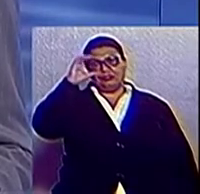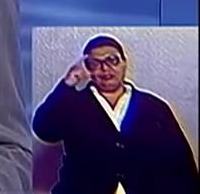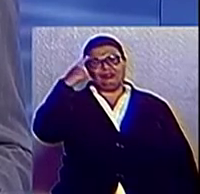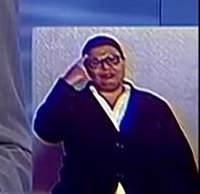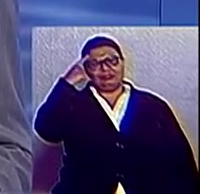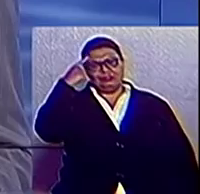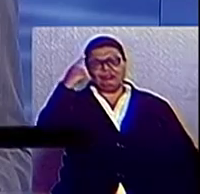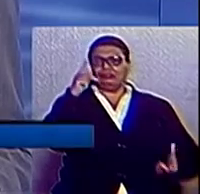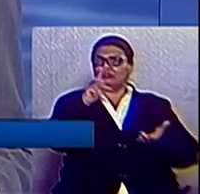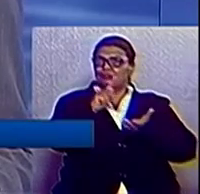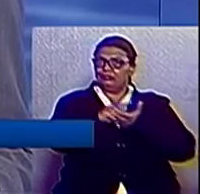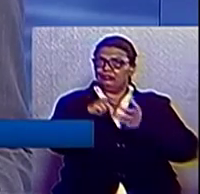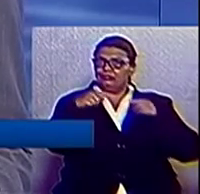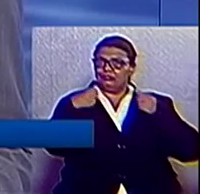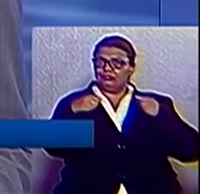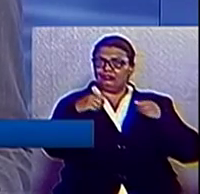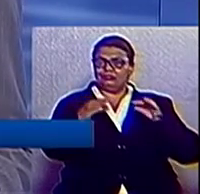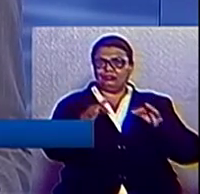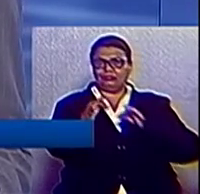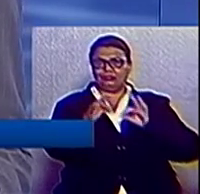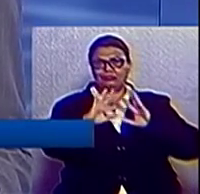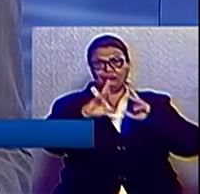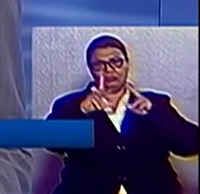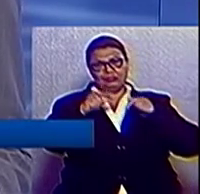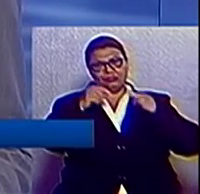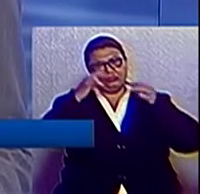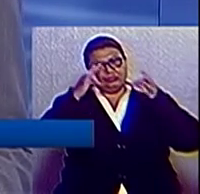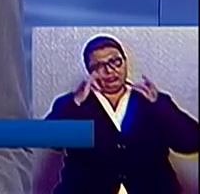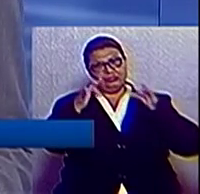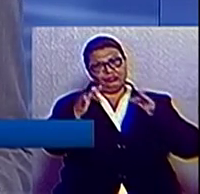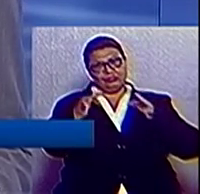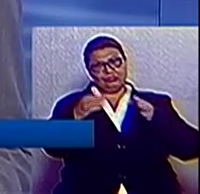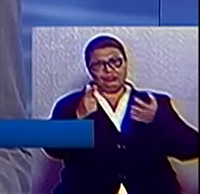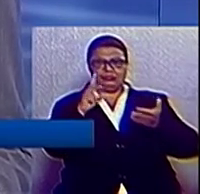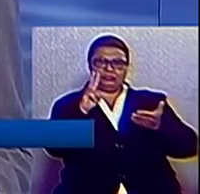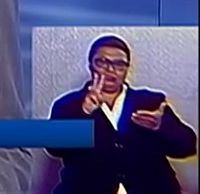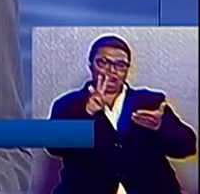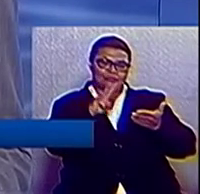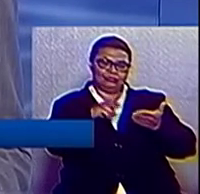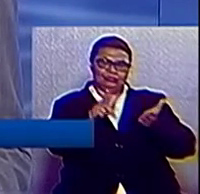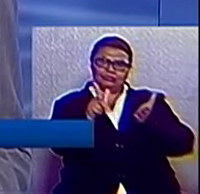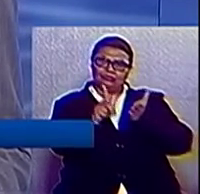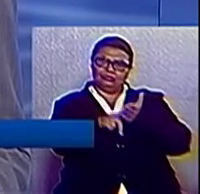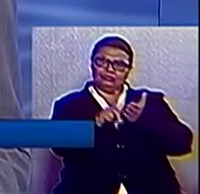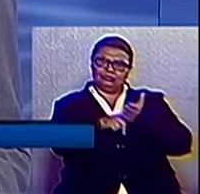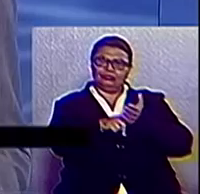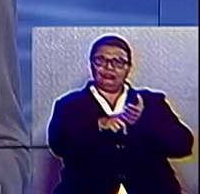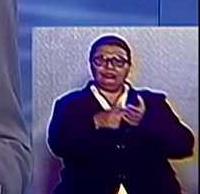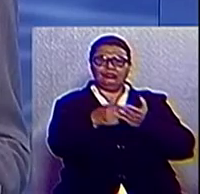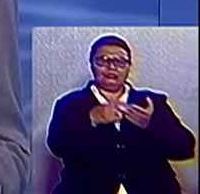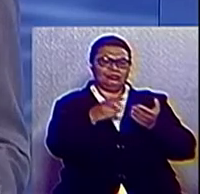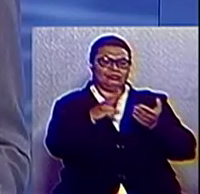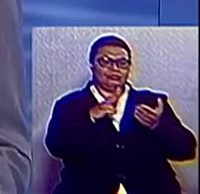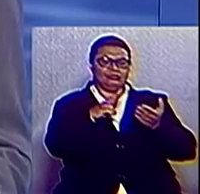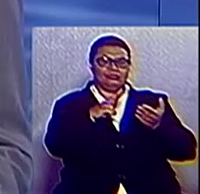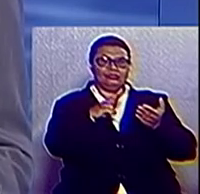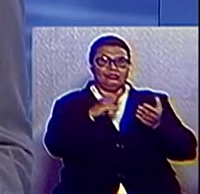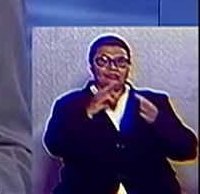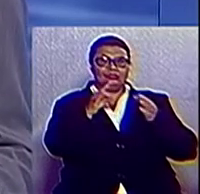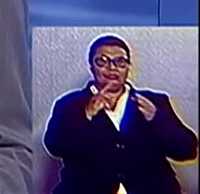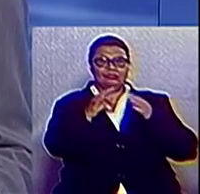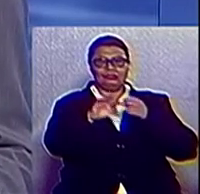auditoria nos contratos realizados, em especial alguns contratos que acabam onerando